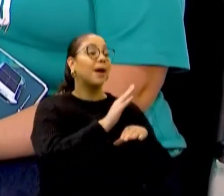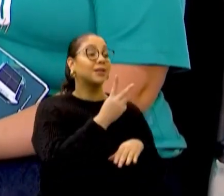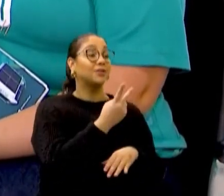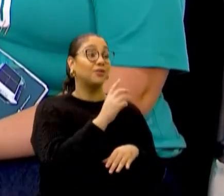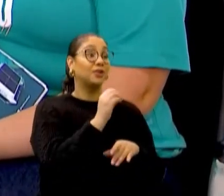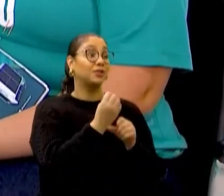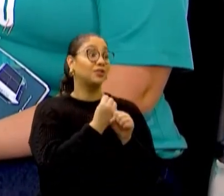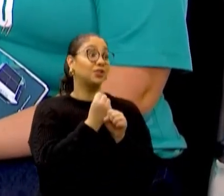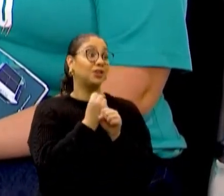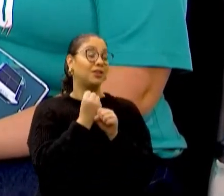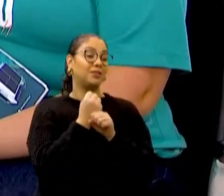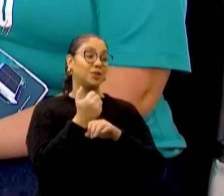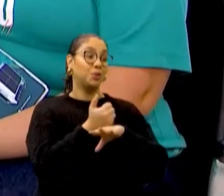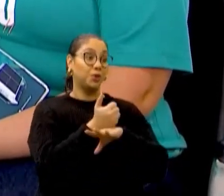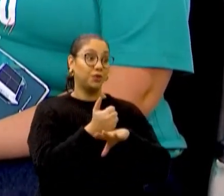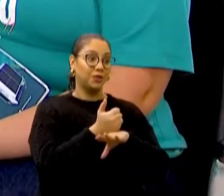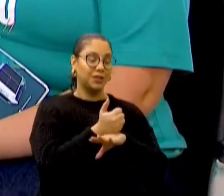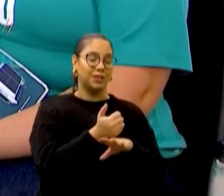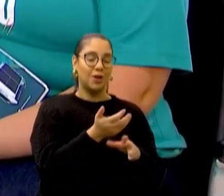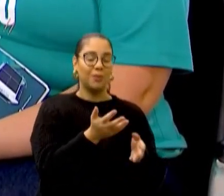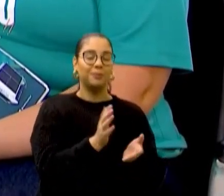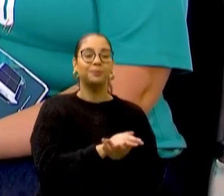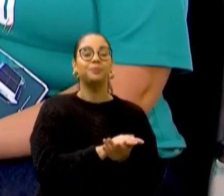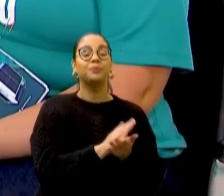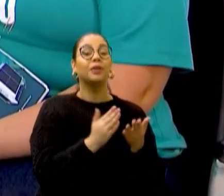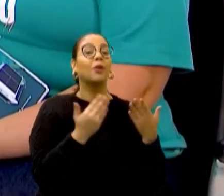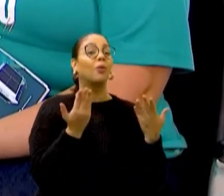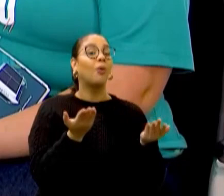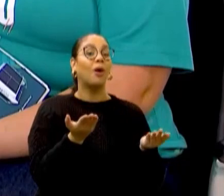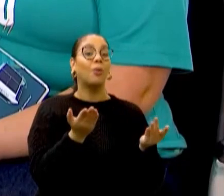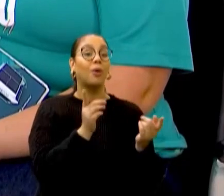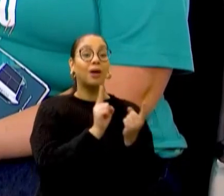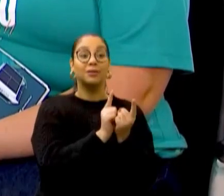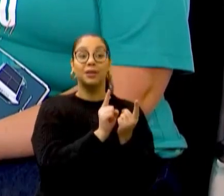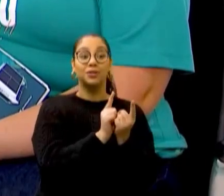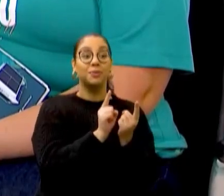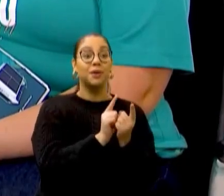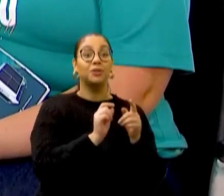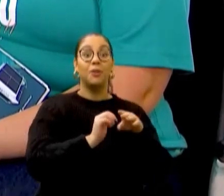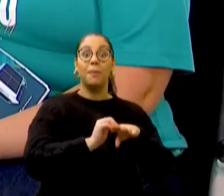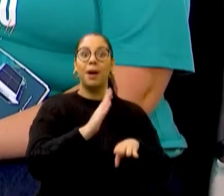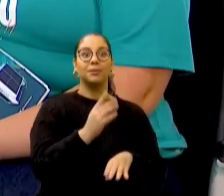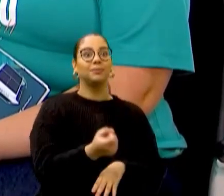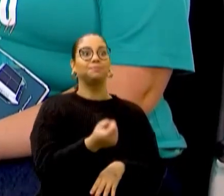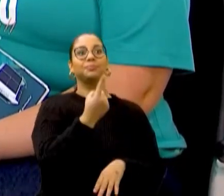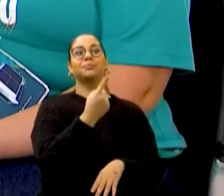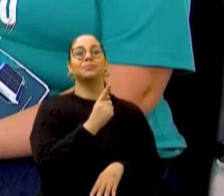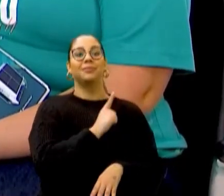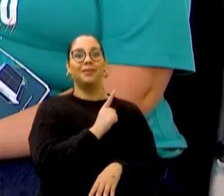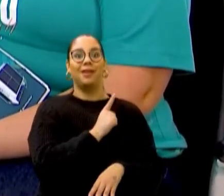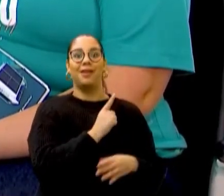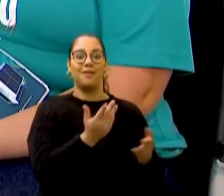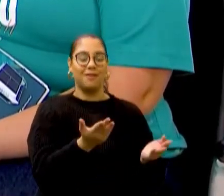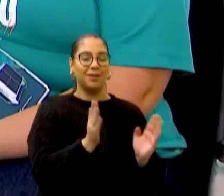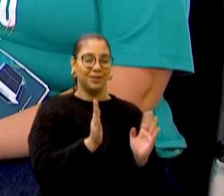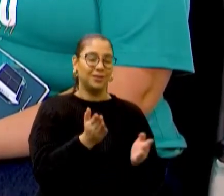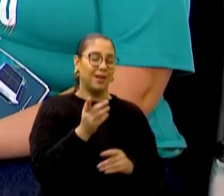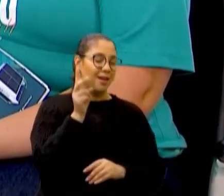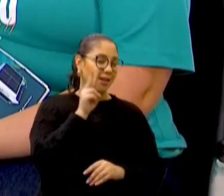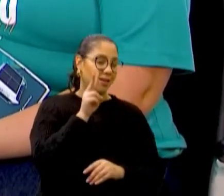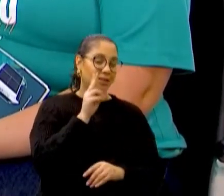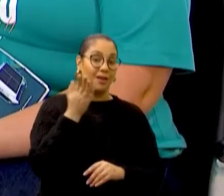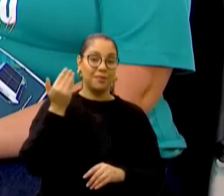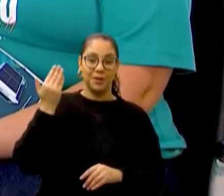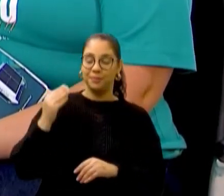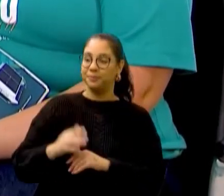de 20 anos aí né de profissão digamos assim qual foi o atendimento mais inusitado que você fez